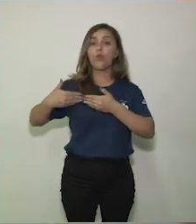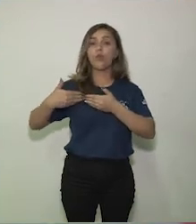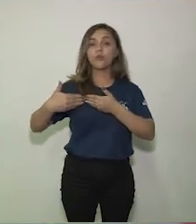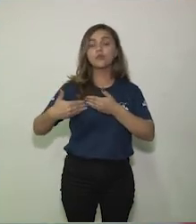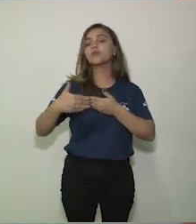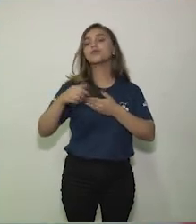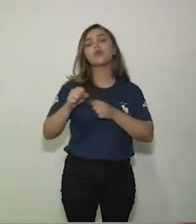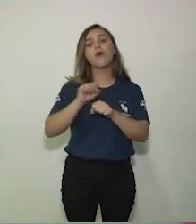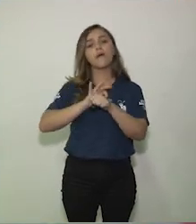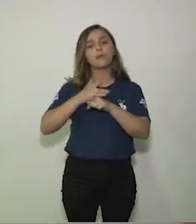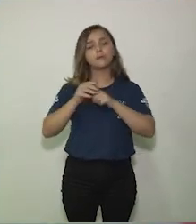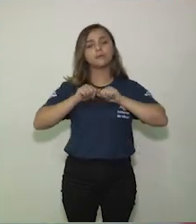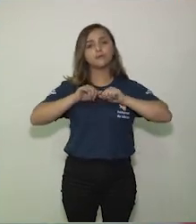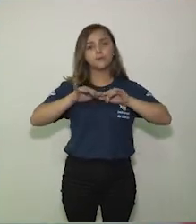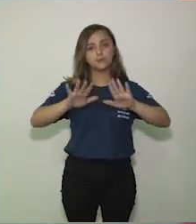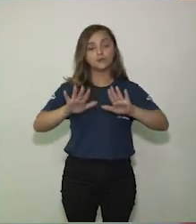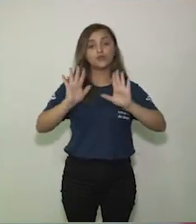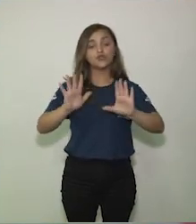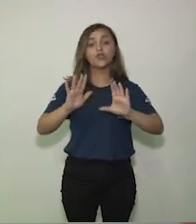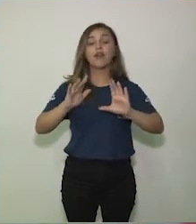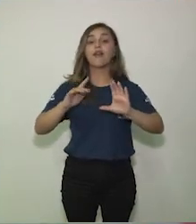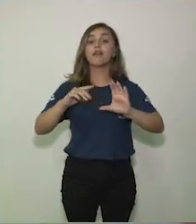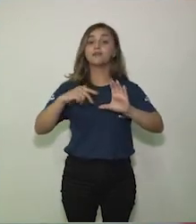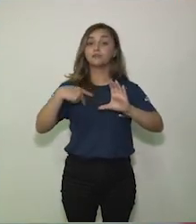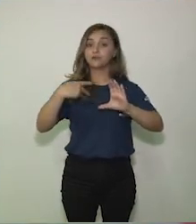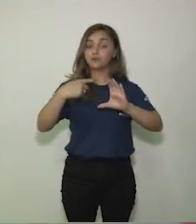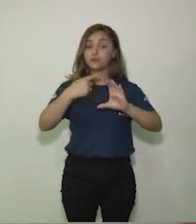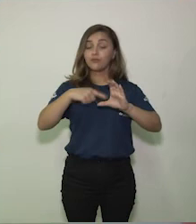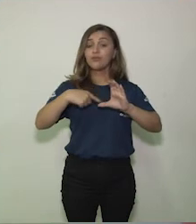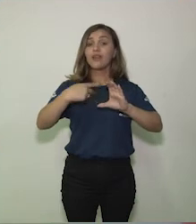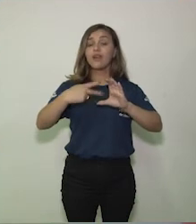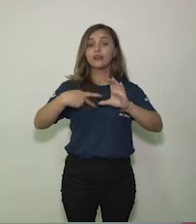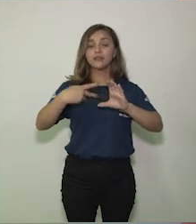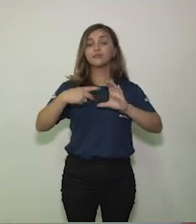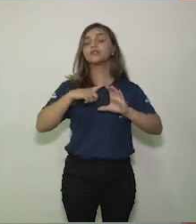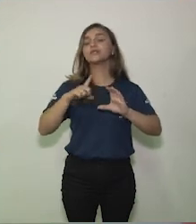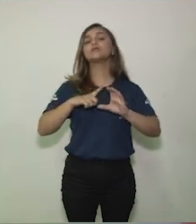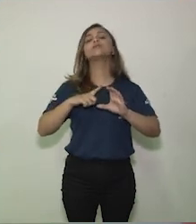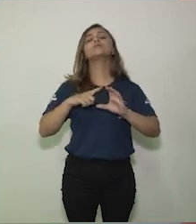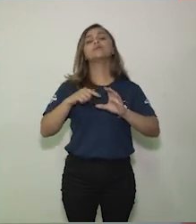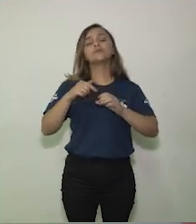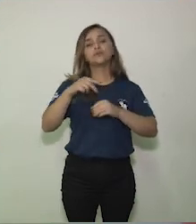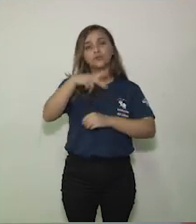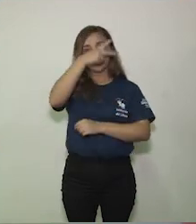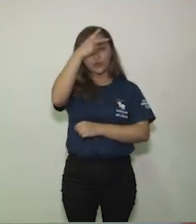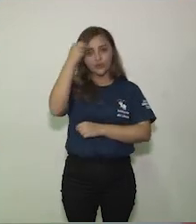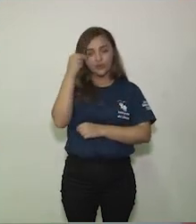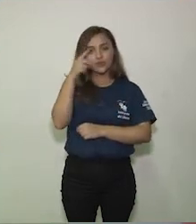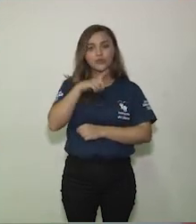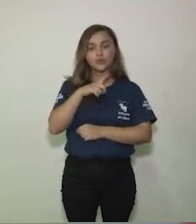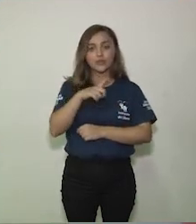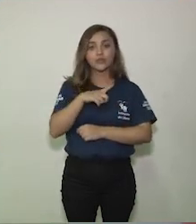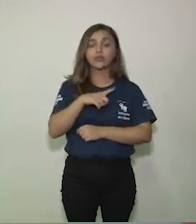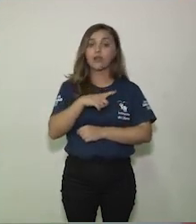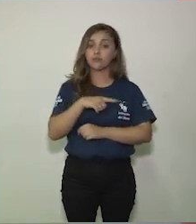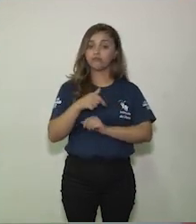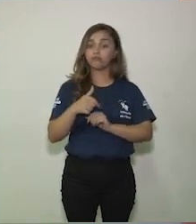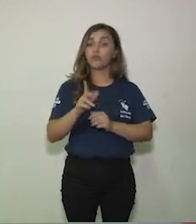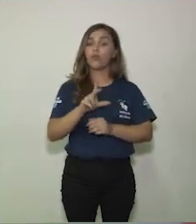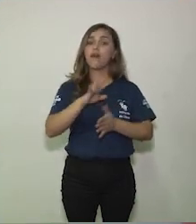Câmara Municipal e o Tribunal de Contas, para que a gente pudesse manter os contratos